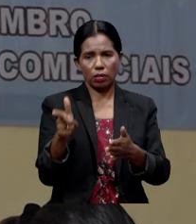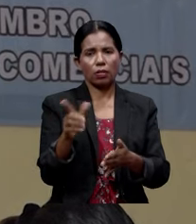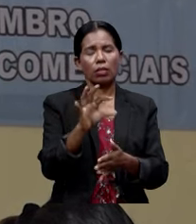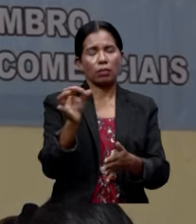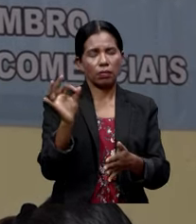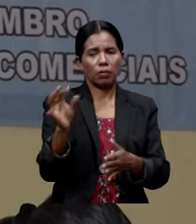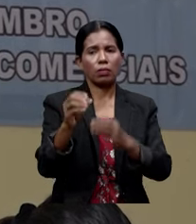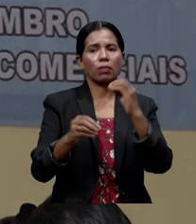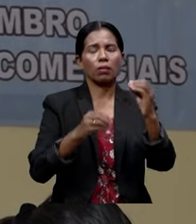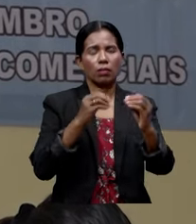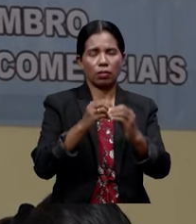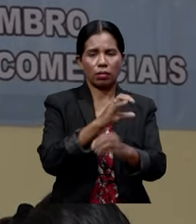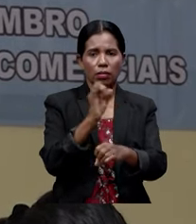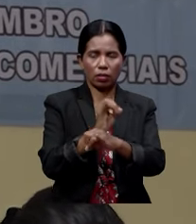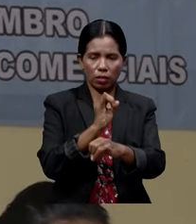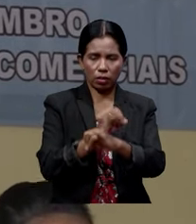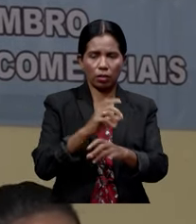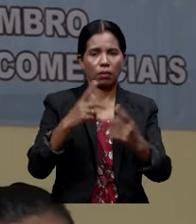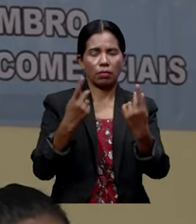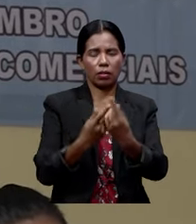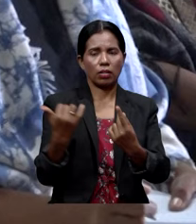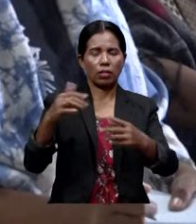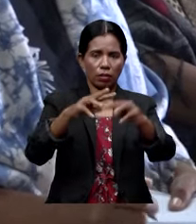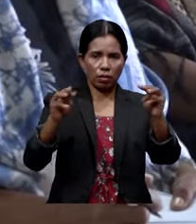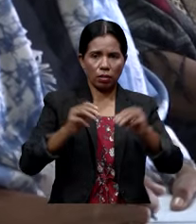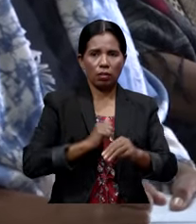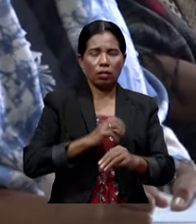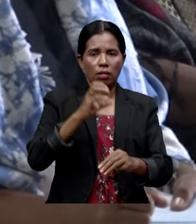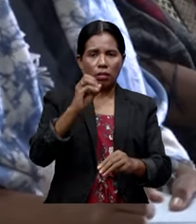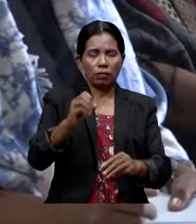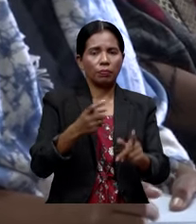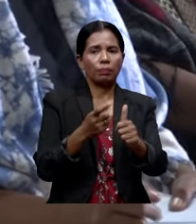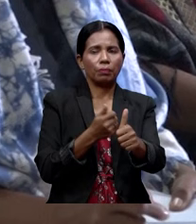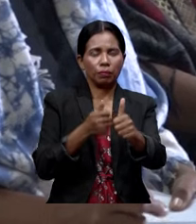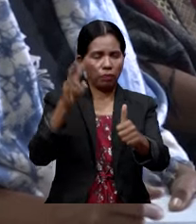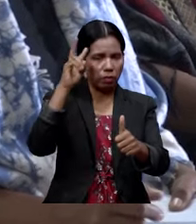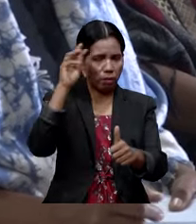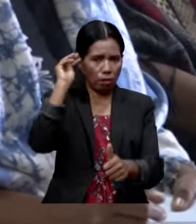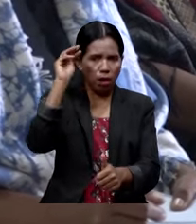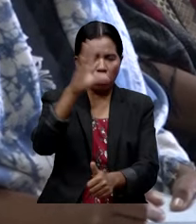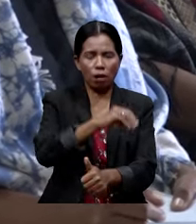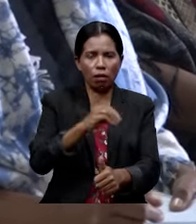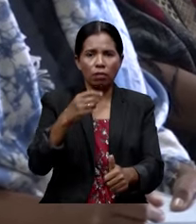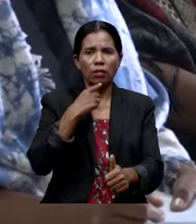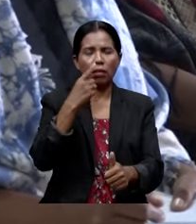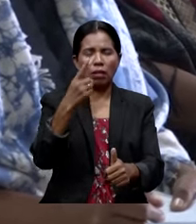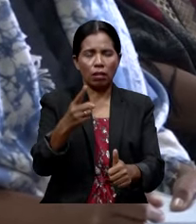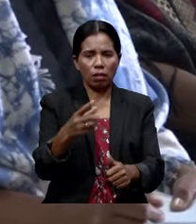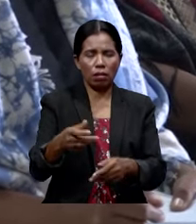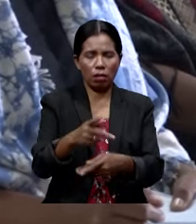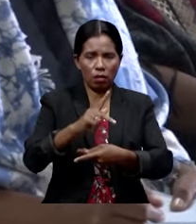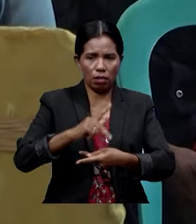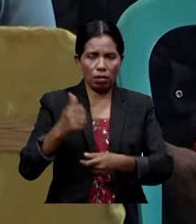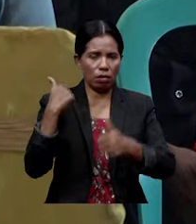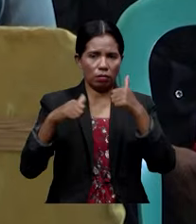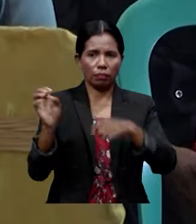100/2019 com a base indústria para empresários sira e a município Ainaro. Tu ir vice-ministro do Comércio na Indústria lhe refere a tu protege a atividade